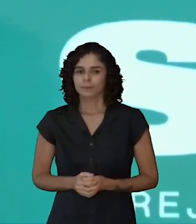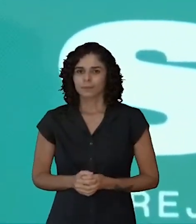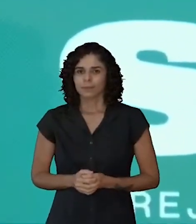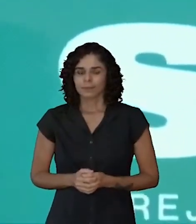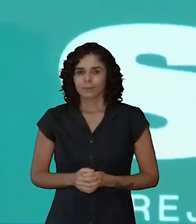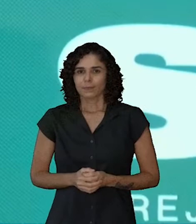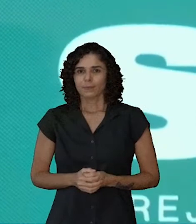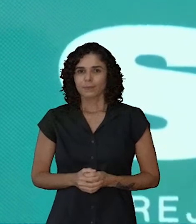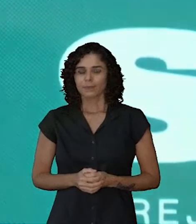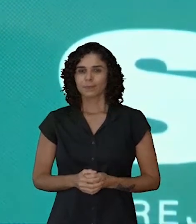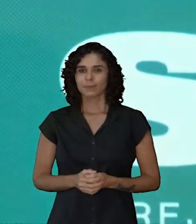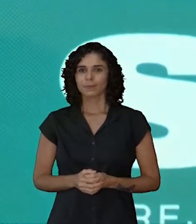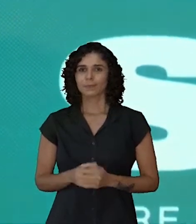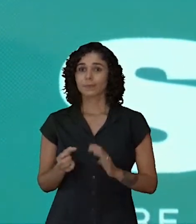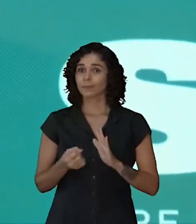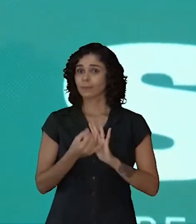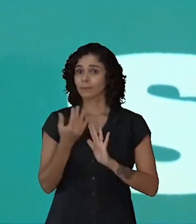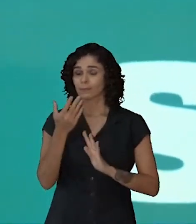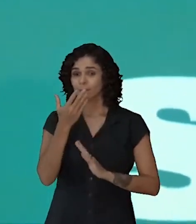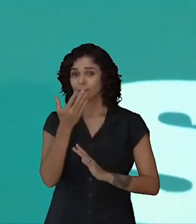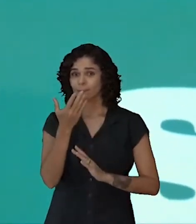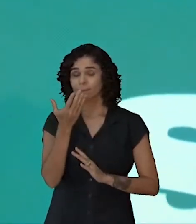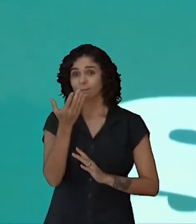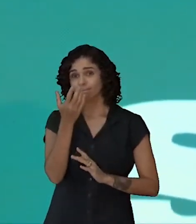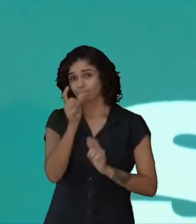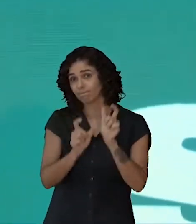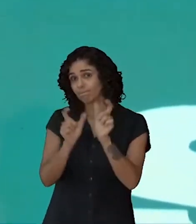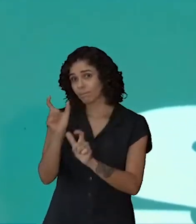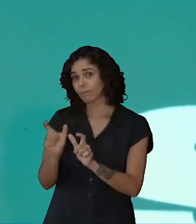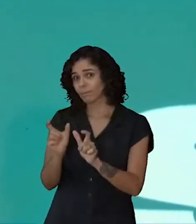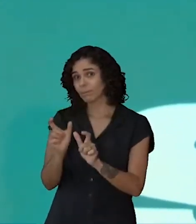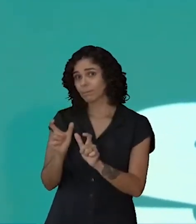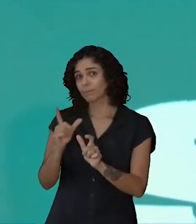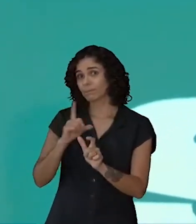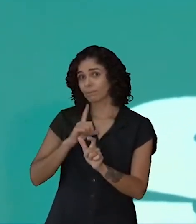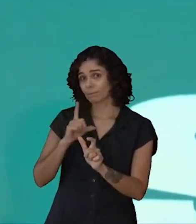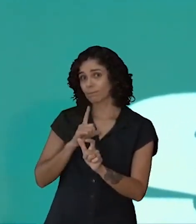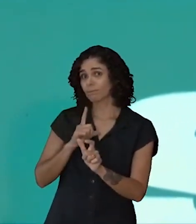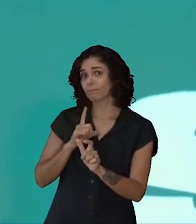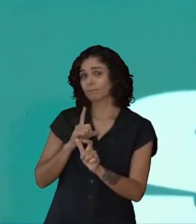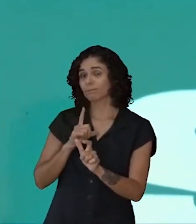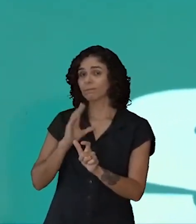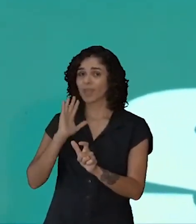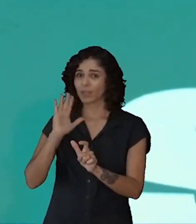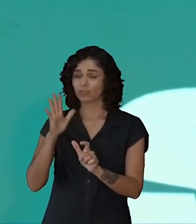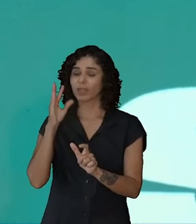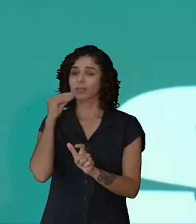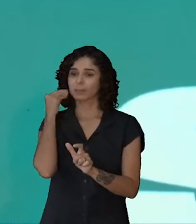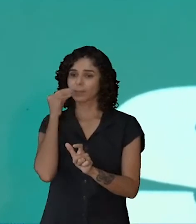Vários de vocês têm e tiveram experiências com o Espírito.